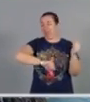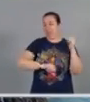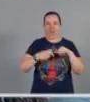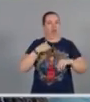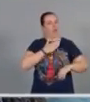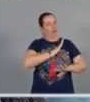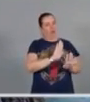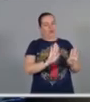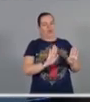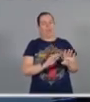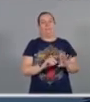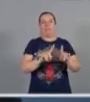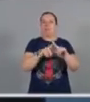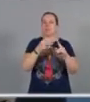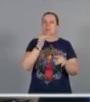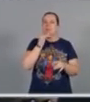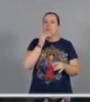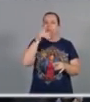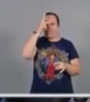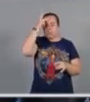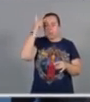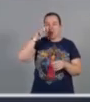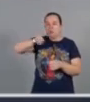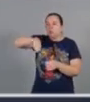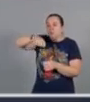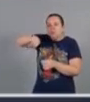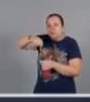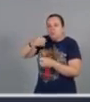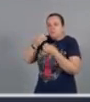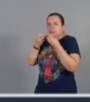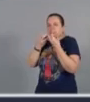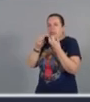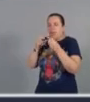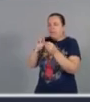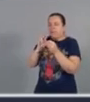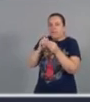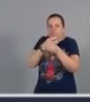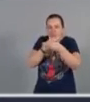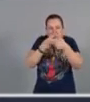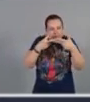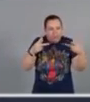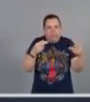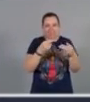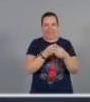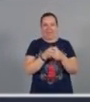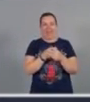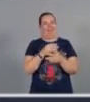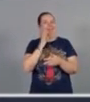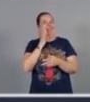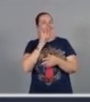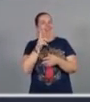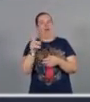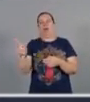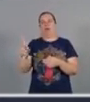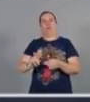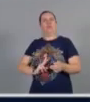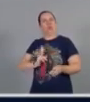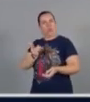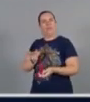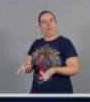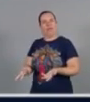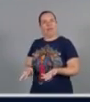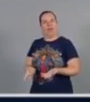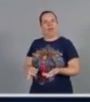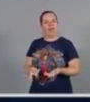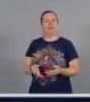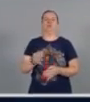e se você cozinha bem não é virtude ah me poupe Ah sim entendeu o que que eu tô propondo você vai fazer